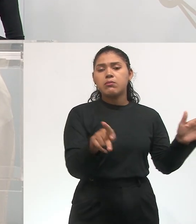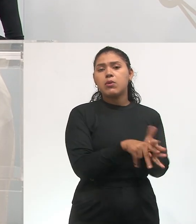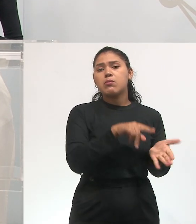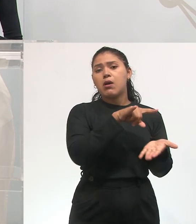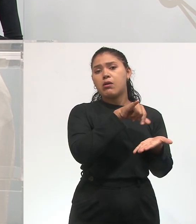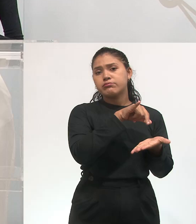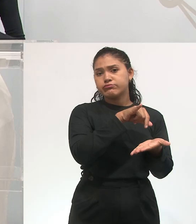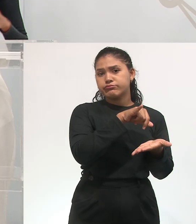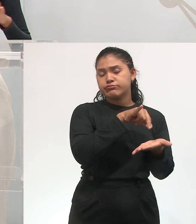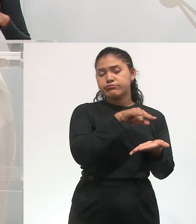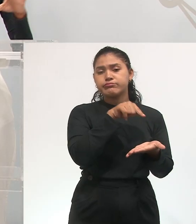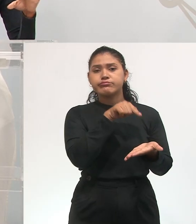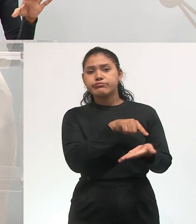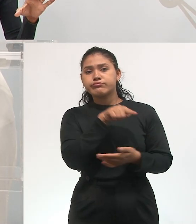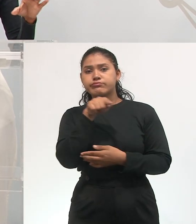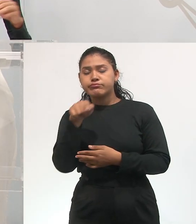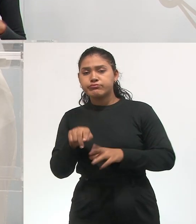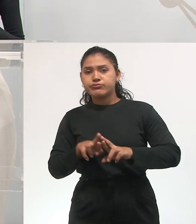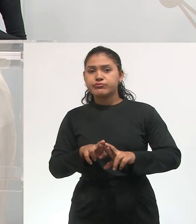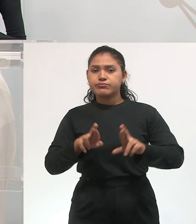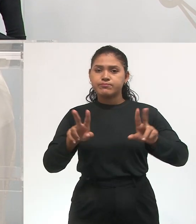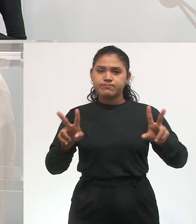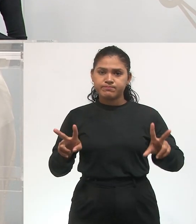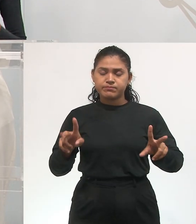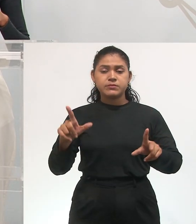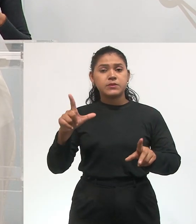o capitalismo, né? Então, nós vamos ter